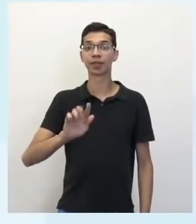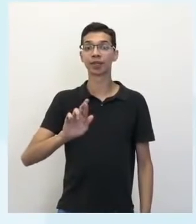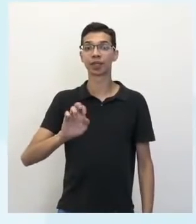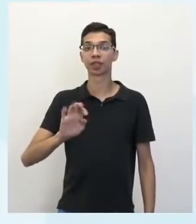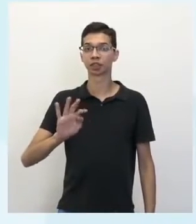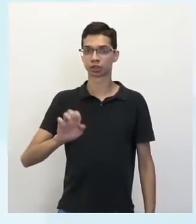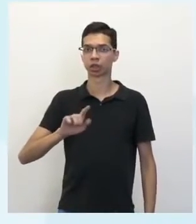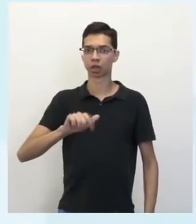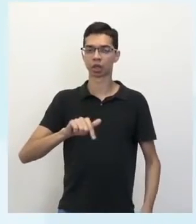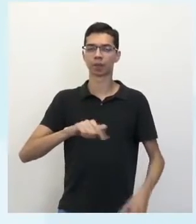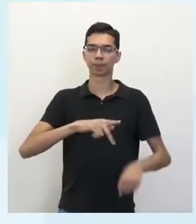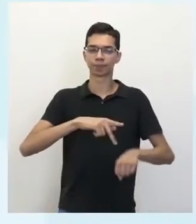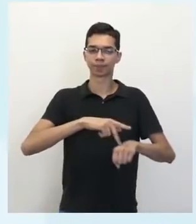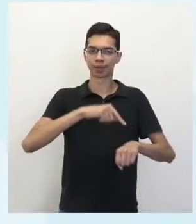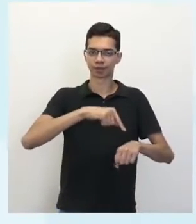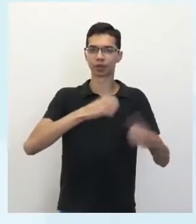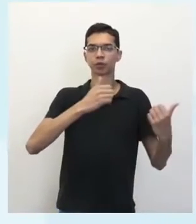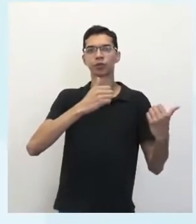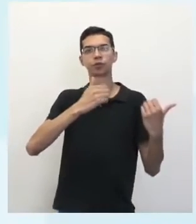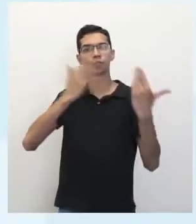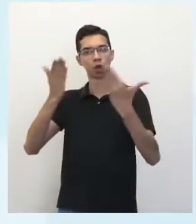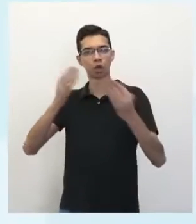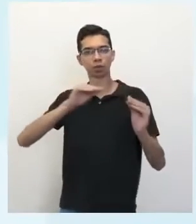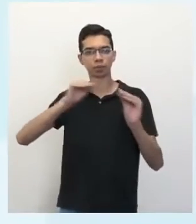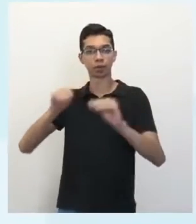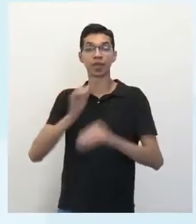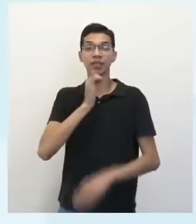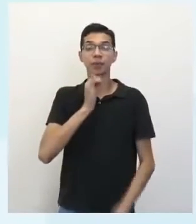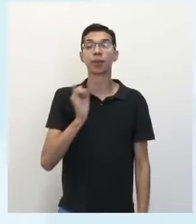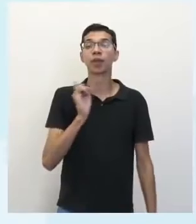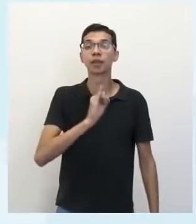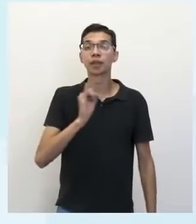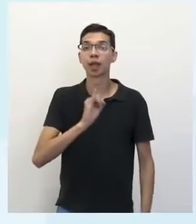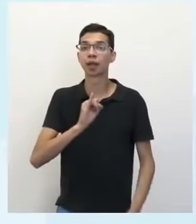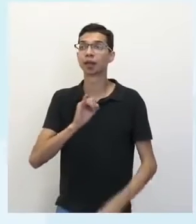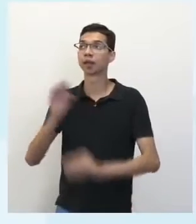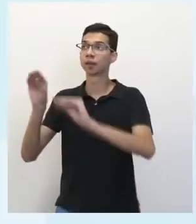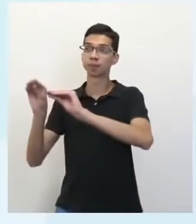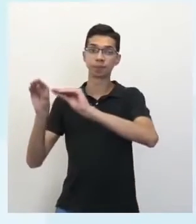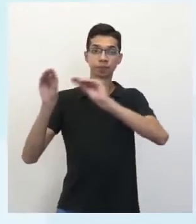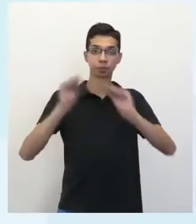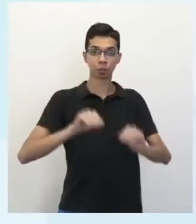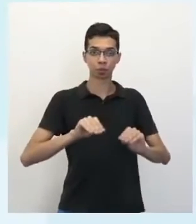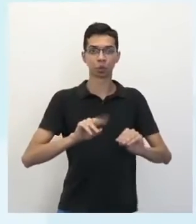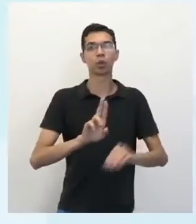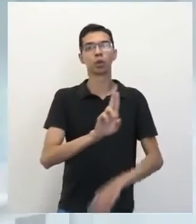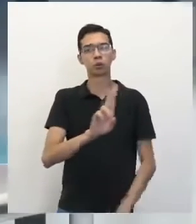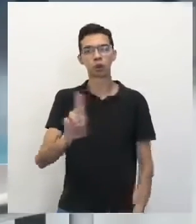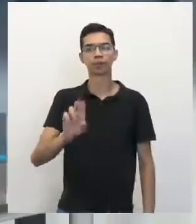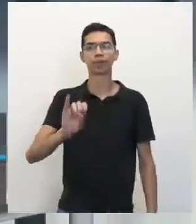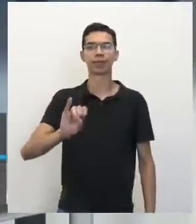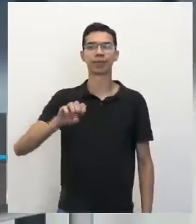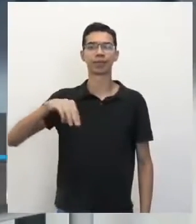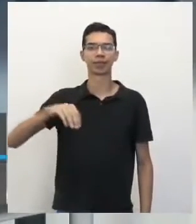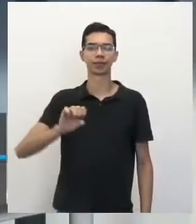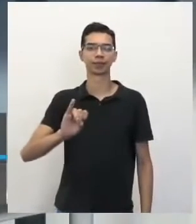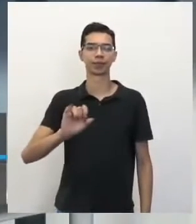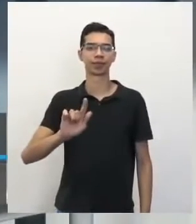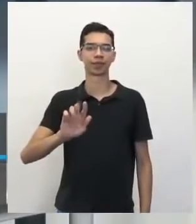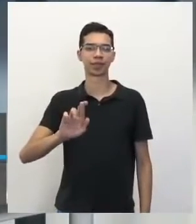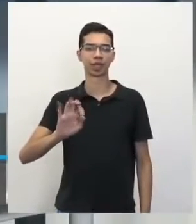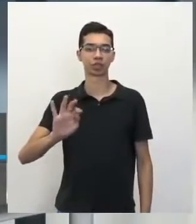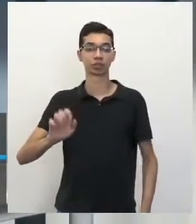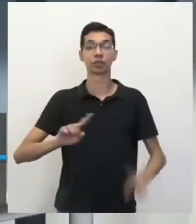outro país. Então, o italiano que veio para o Brasil, para nós, ele é um imigrante, né? O brasileiro que foi lá